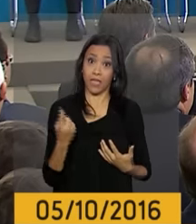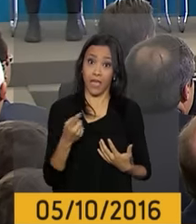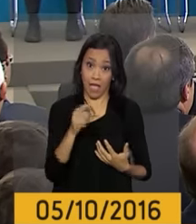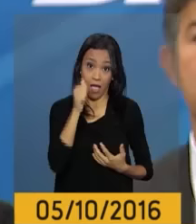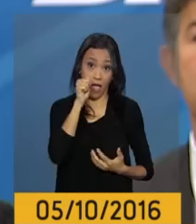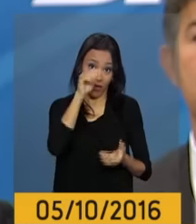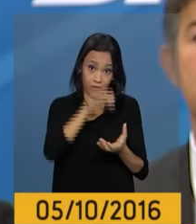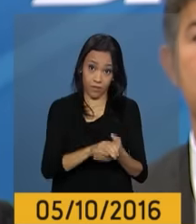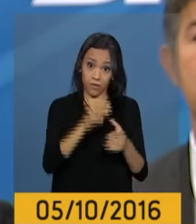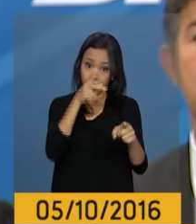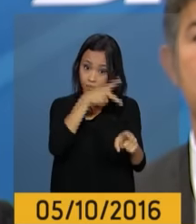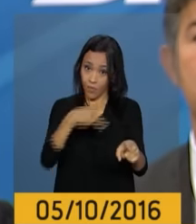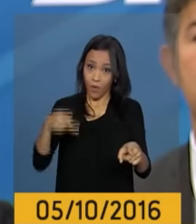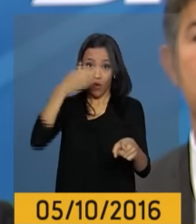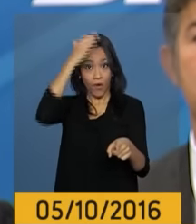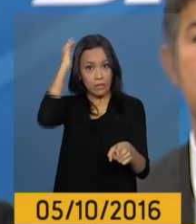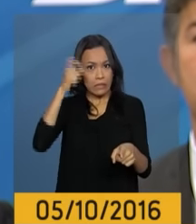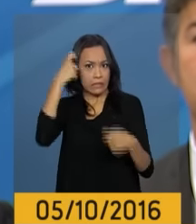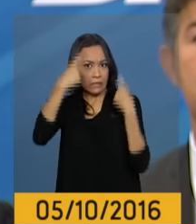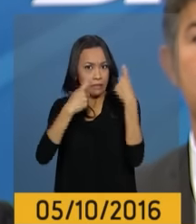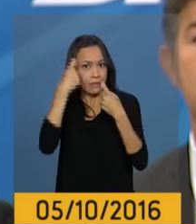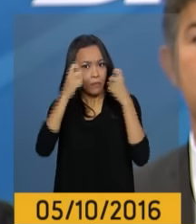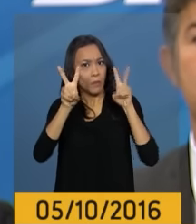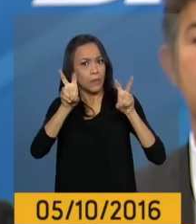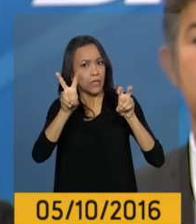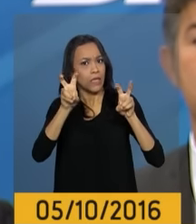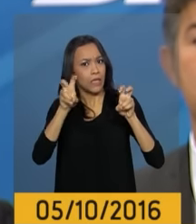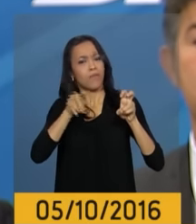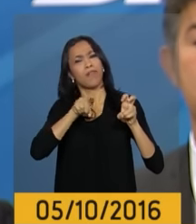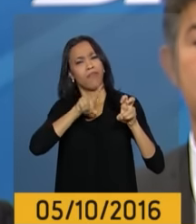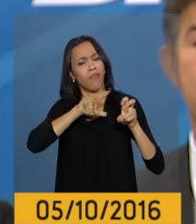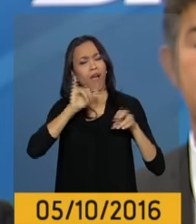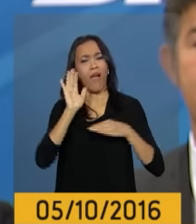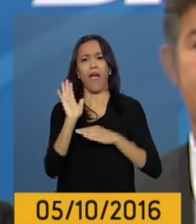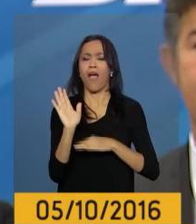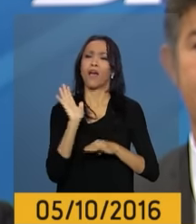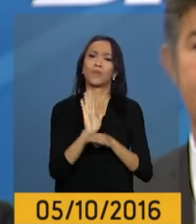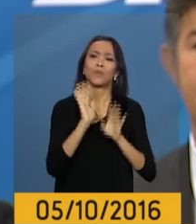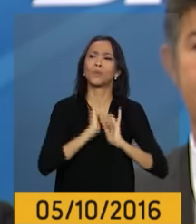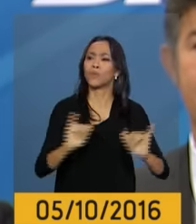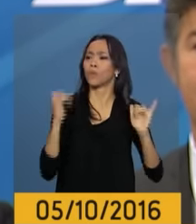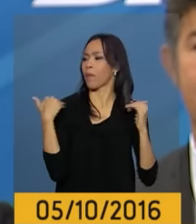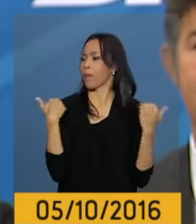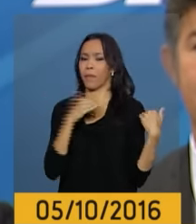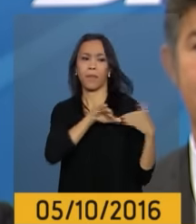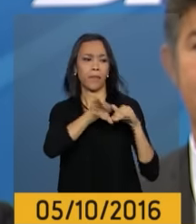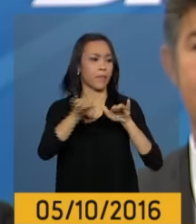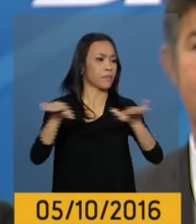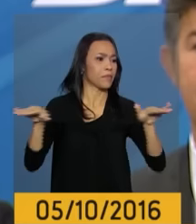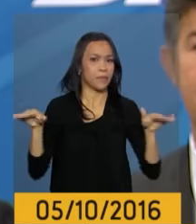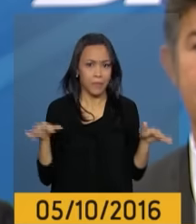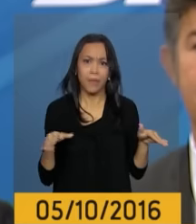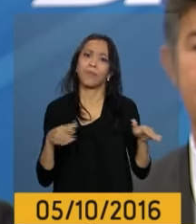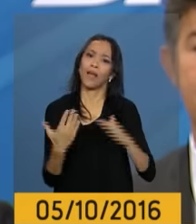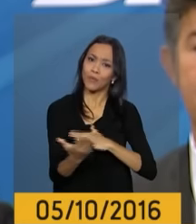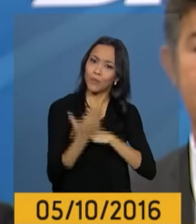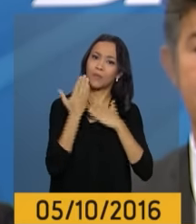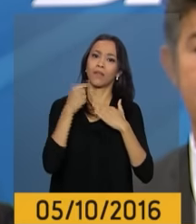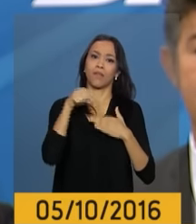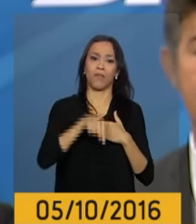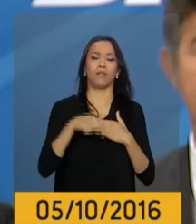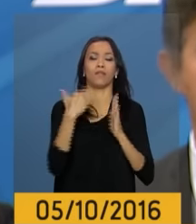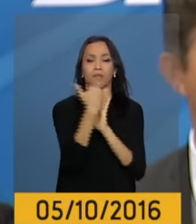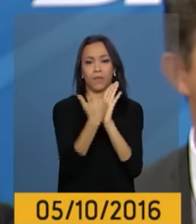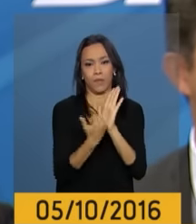primeira-dama deu ao tema, o que certamente ajudará muito a sensibilização de amplos setores sociais para essa causa.